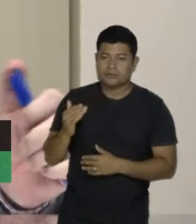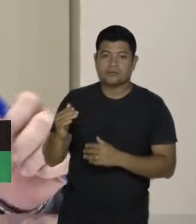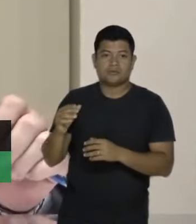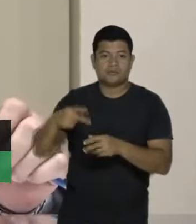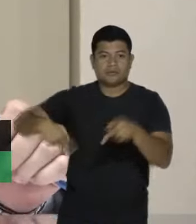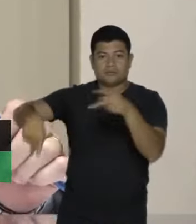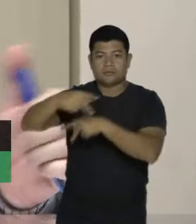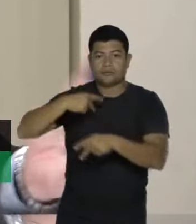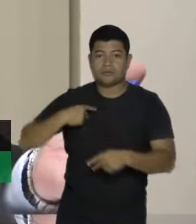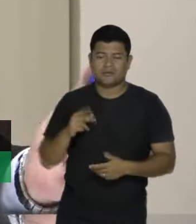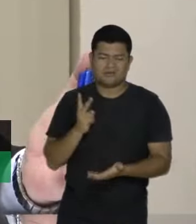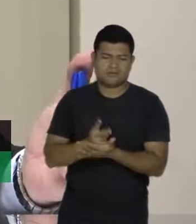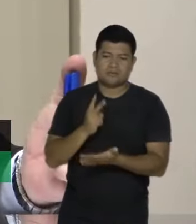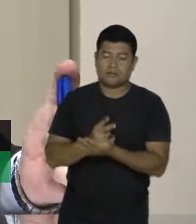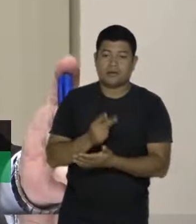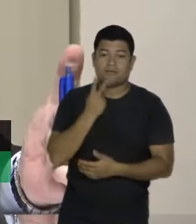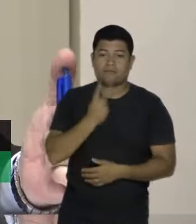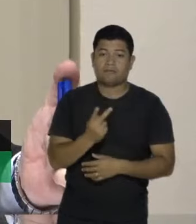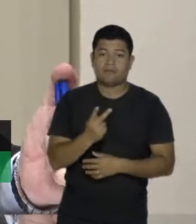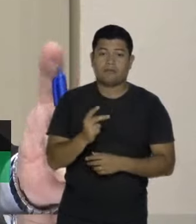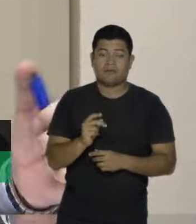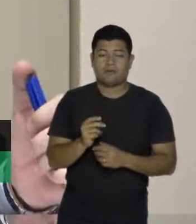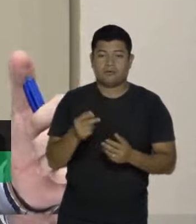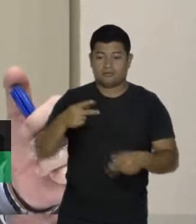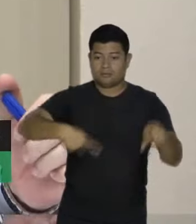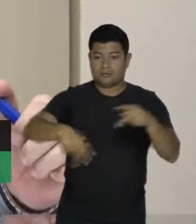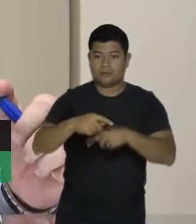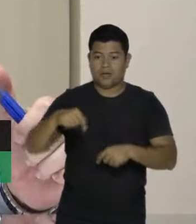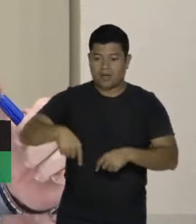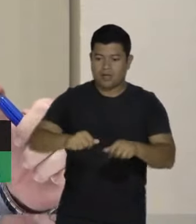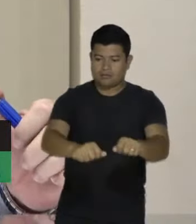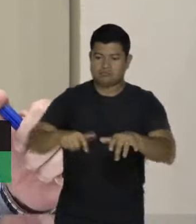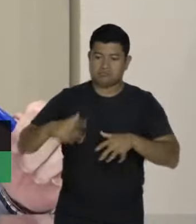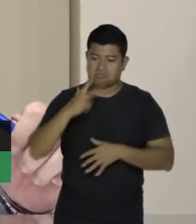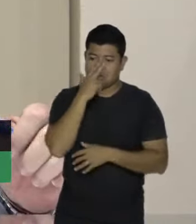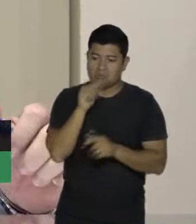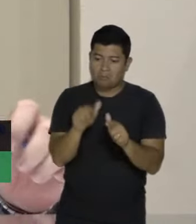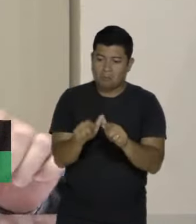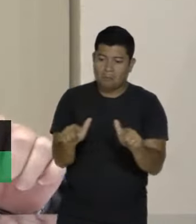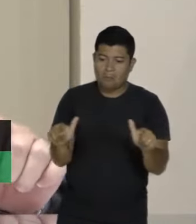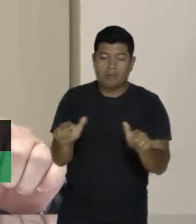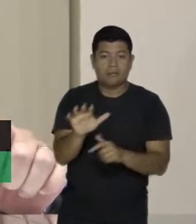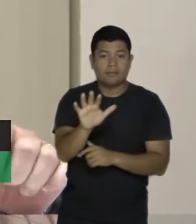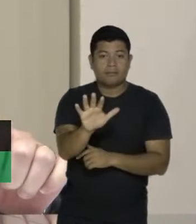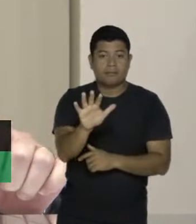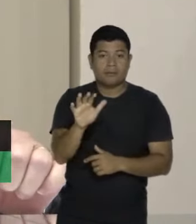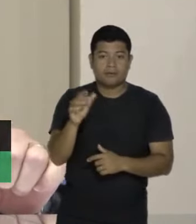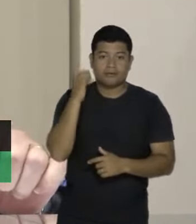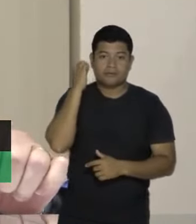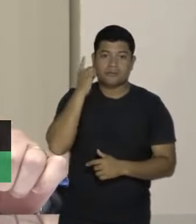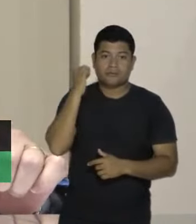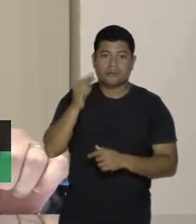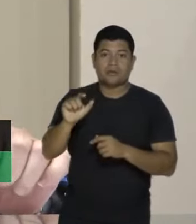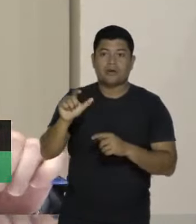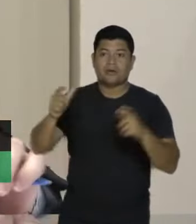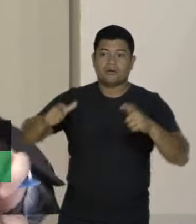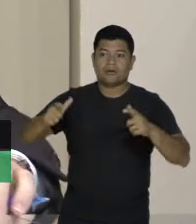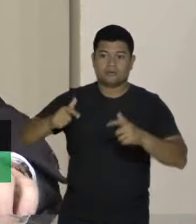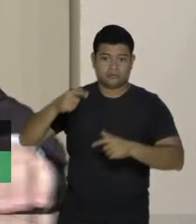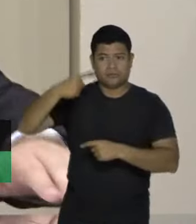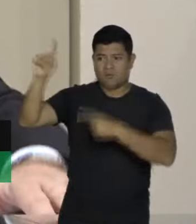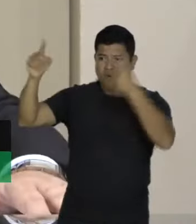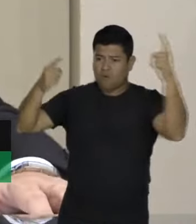justifico para o público, quando o plenário não está repleto, que o deputado está trabalhando em